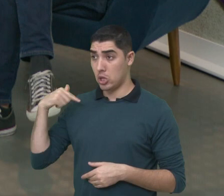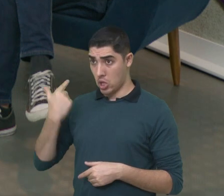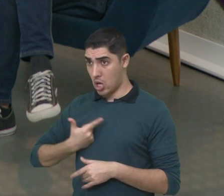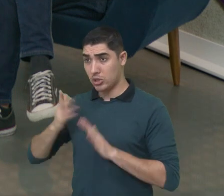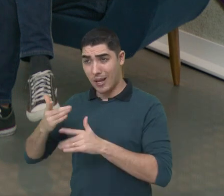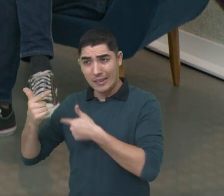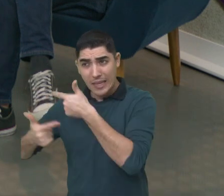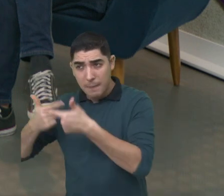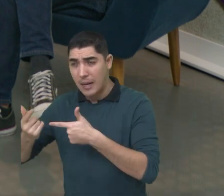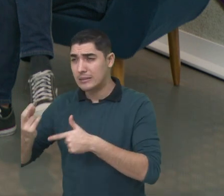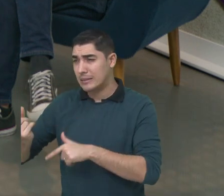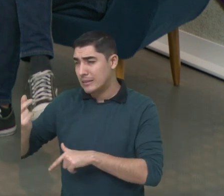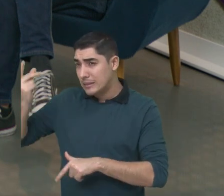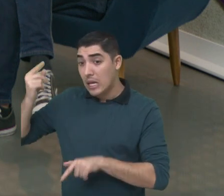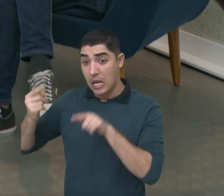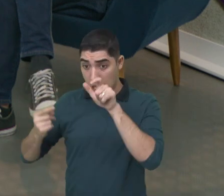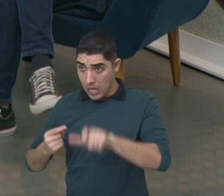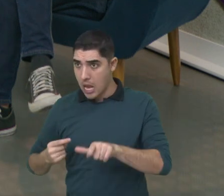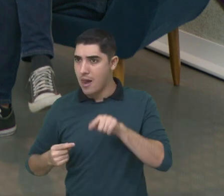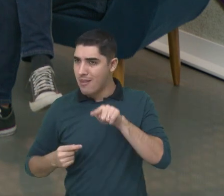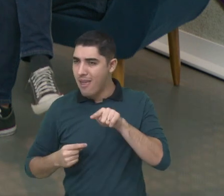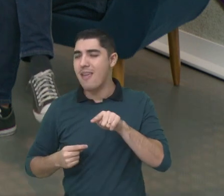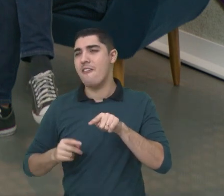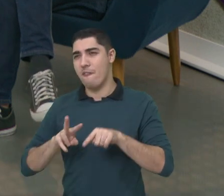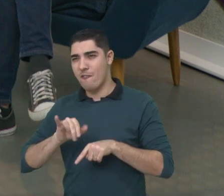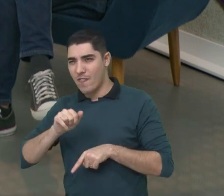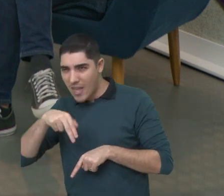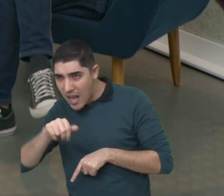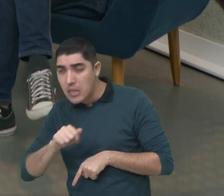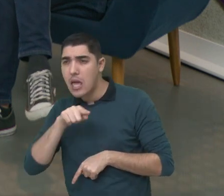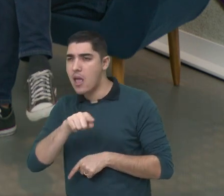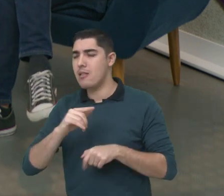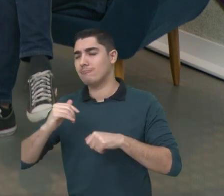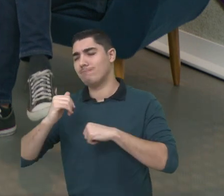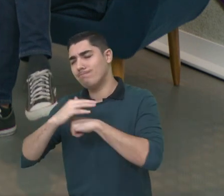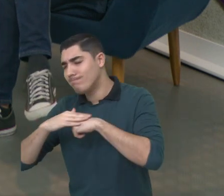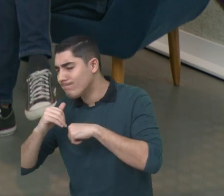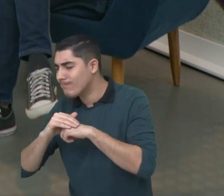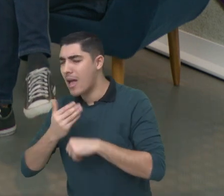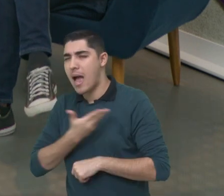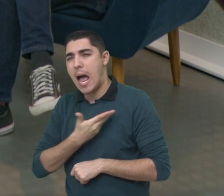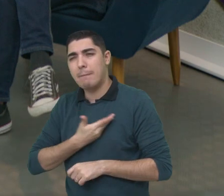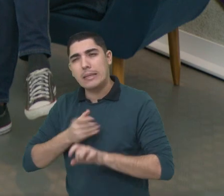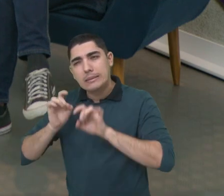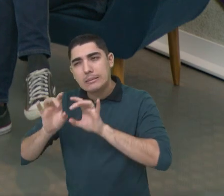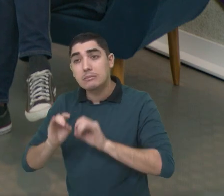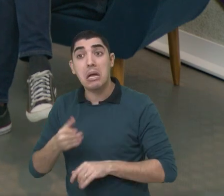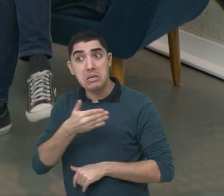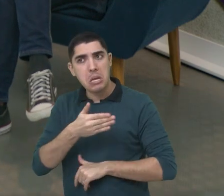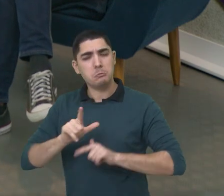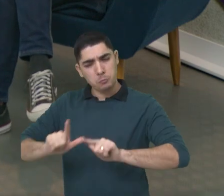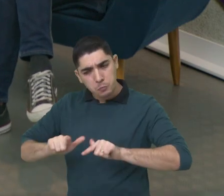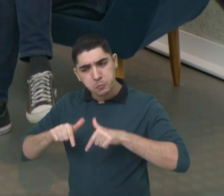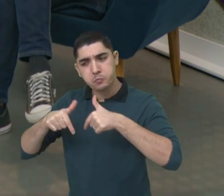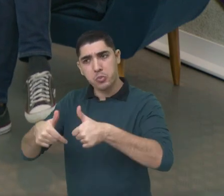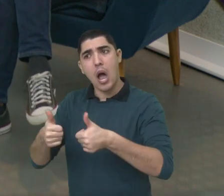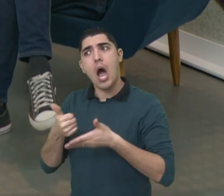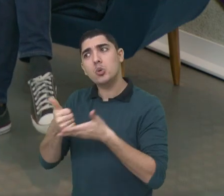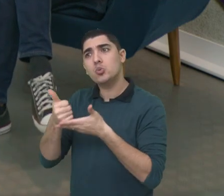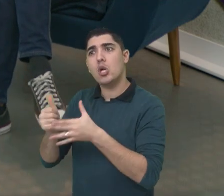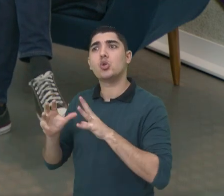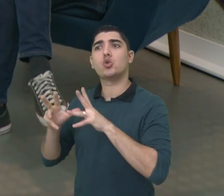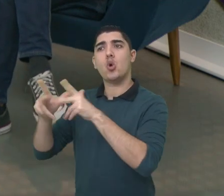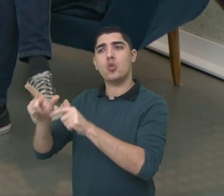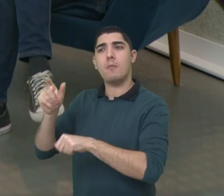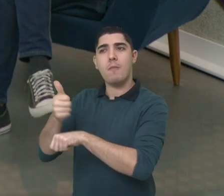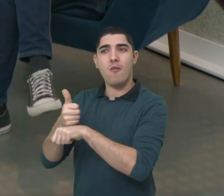tempo dentro do Conselho. Ele é uma pessoa, além de ser muito querida, amiga e